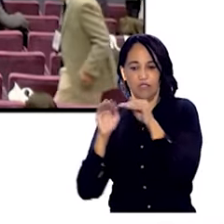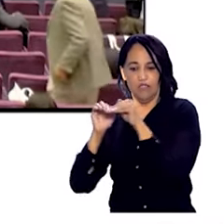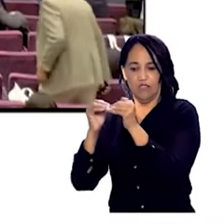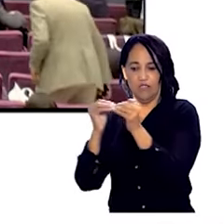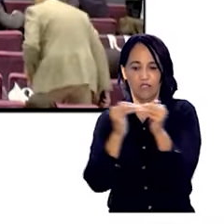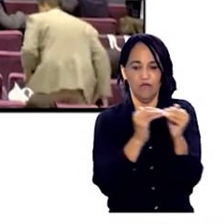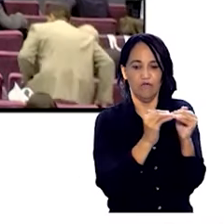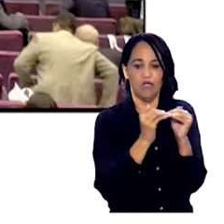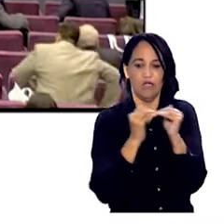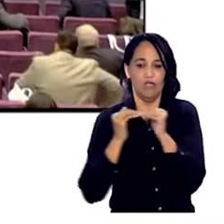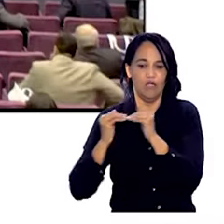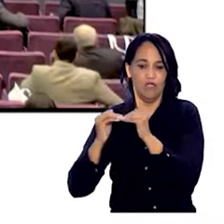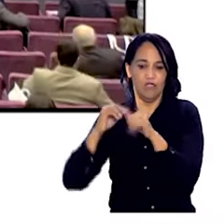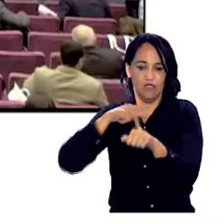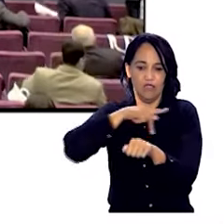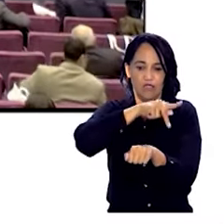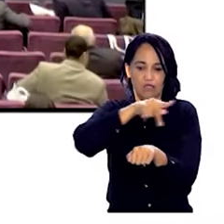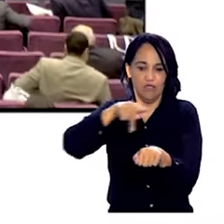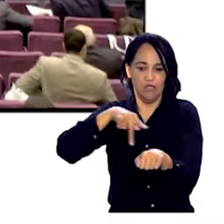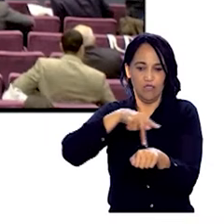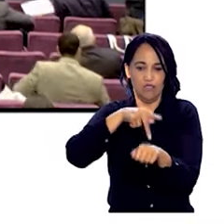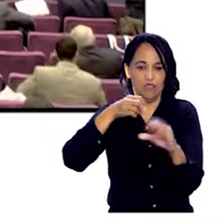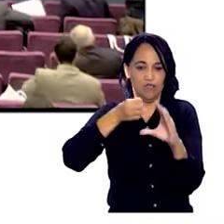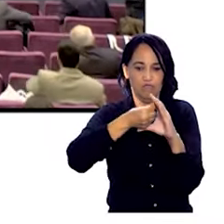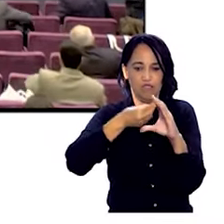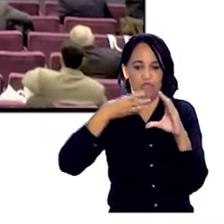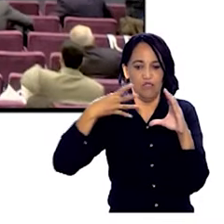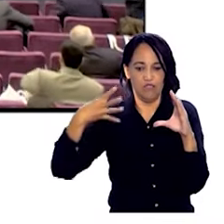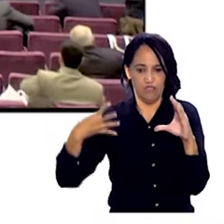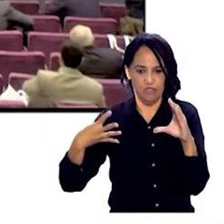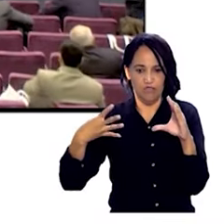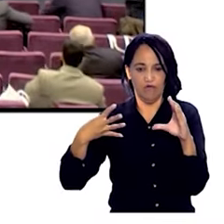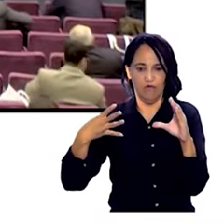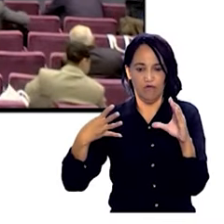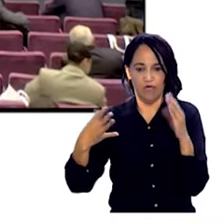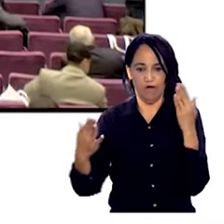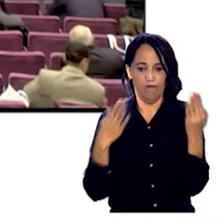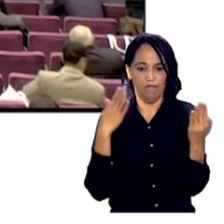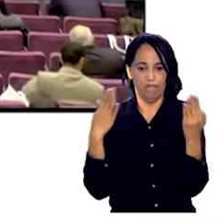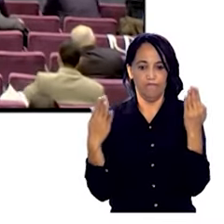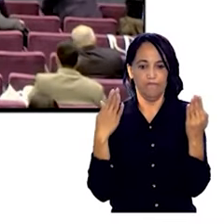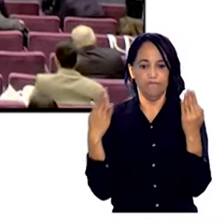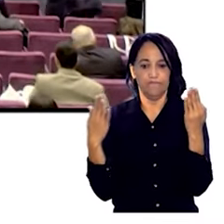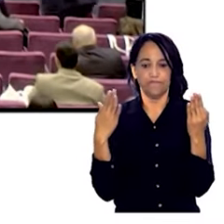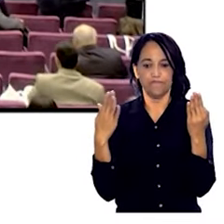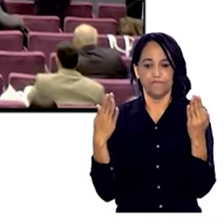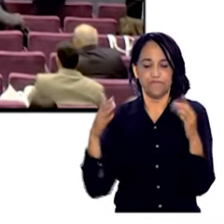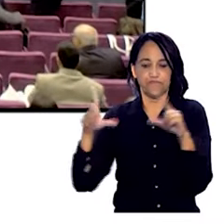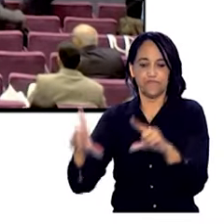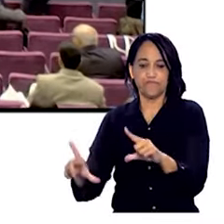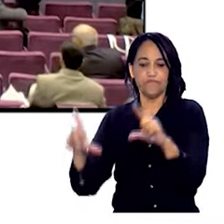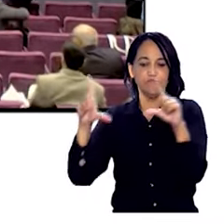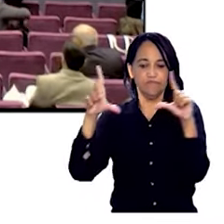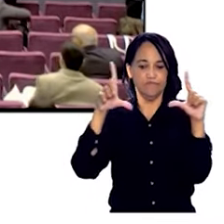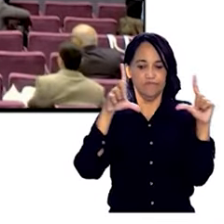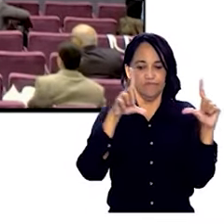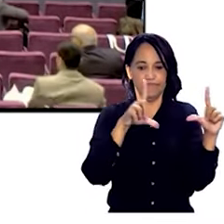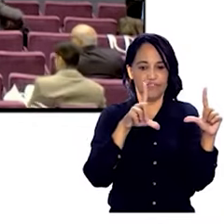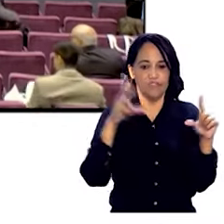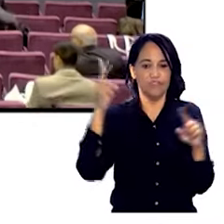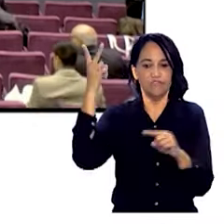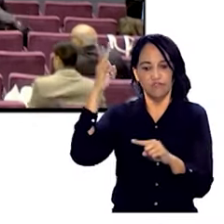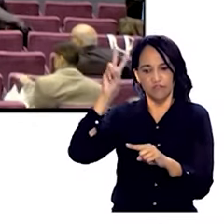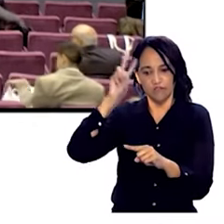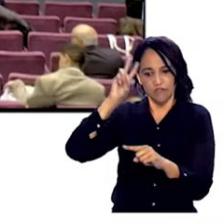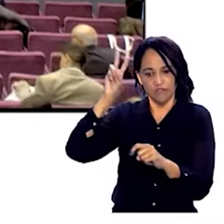perspectiva comparada ser são analisados nos painéis deste segundo dia os sistemas